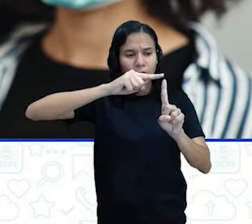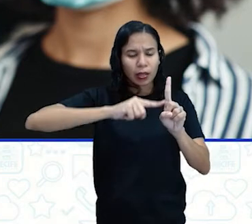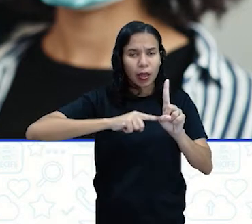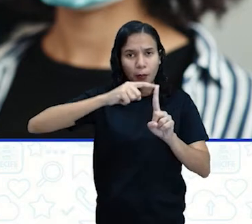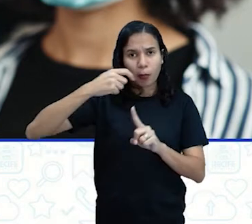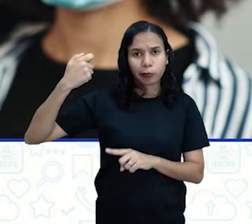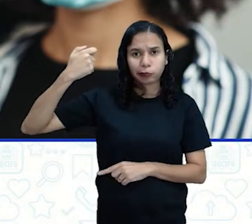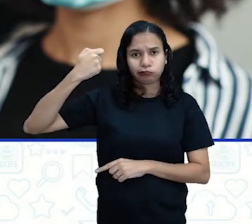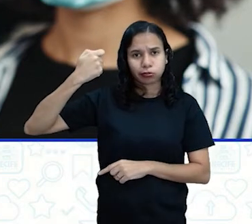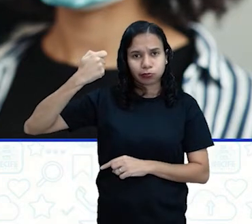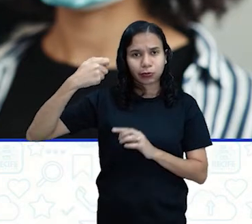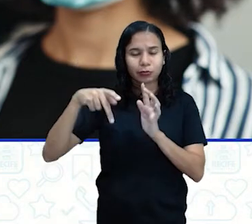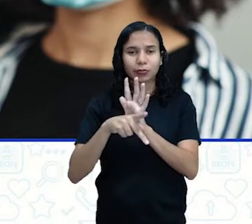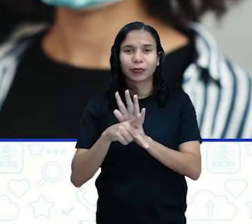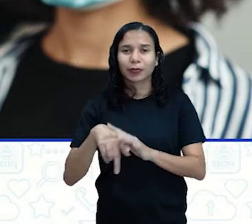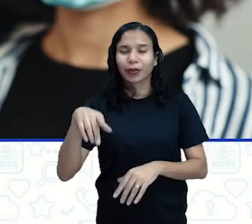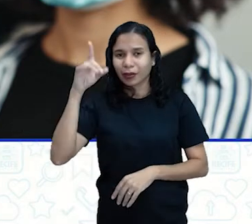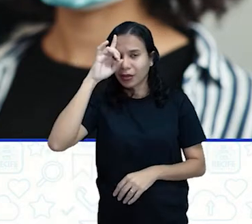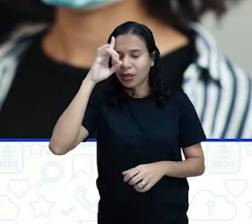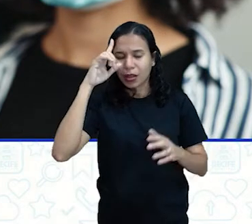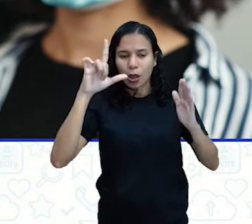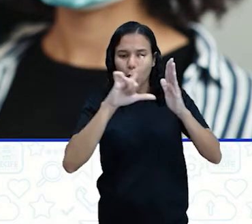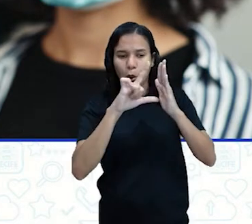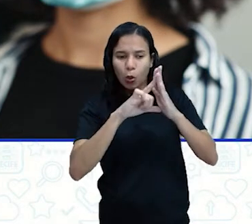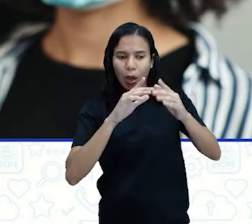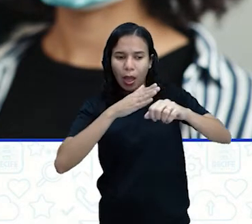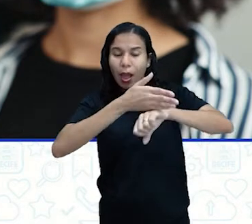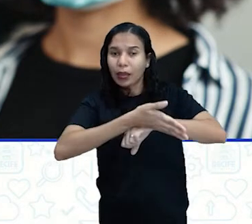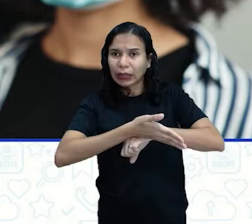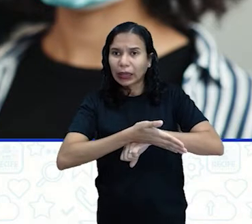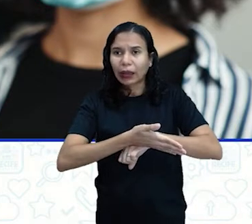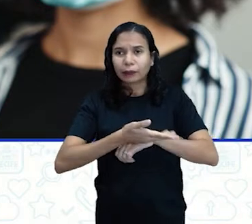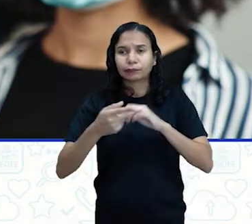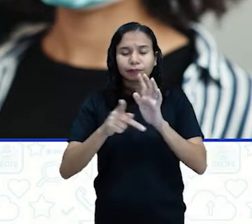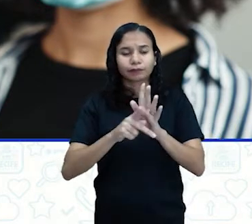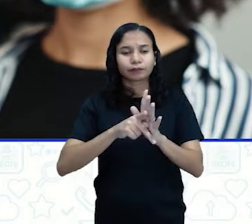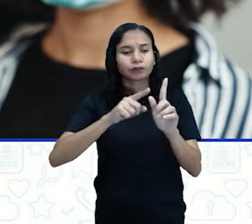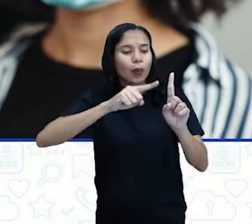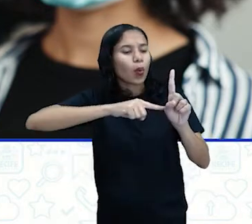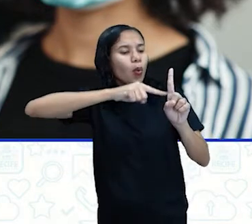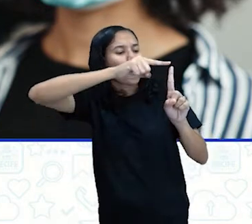bastante utilizados na entrada de lojas e restaurantes para medir